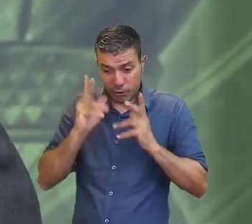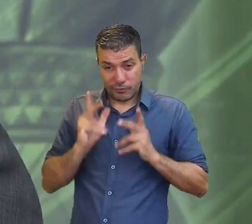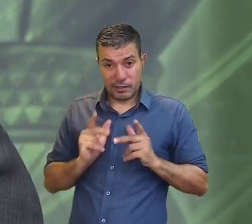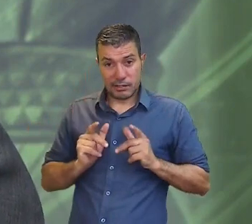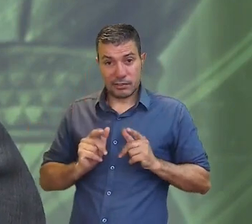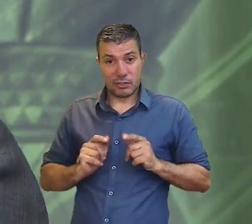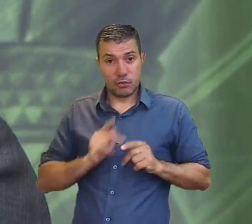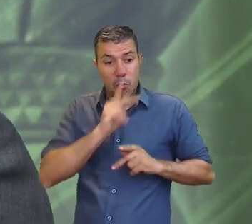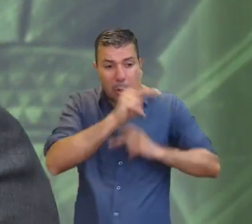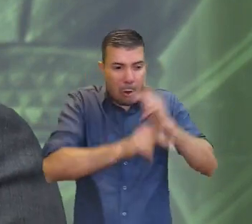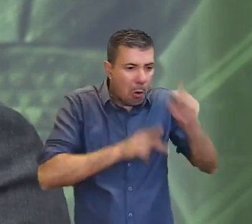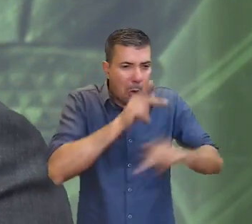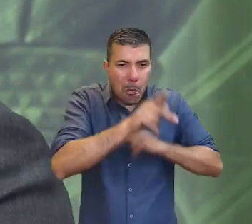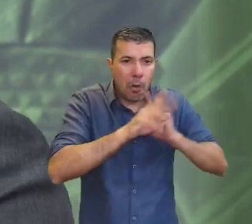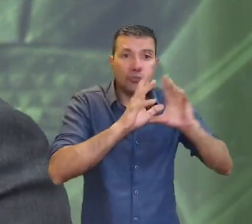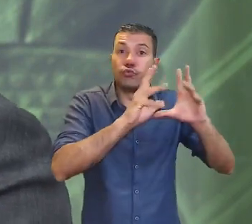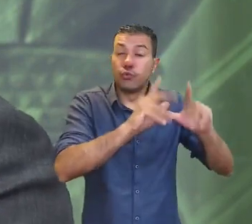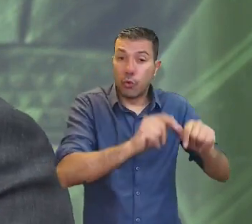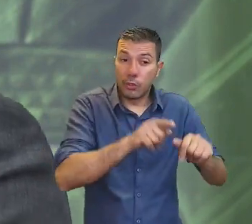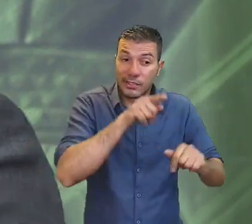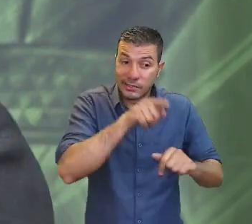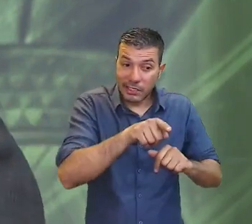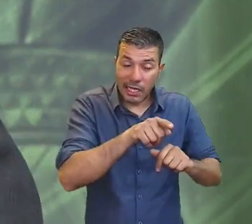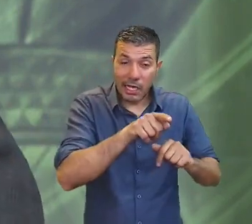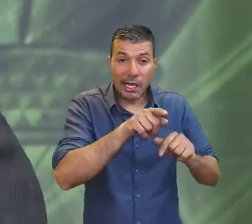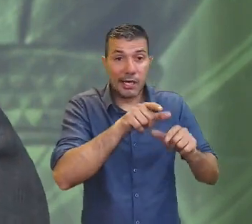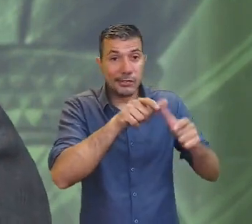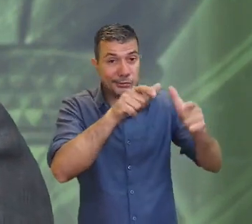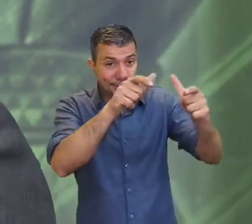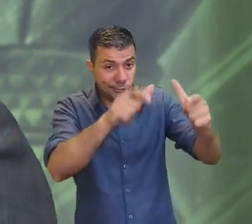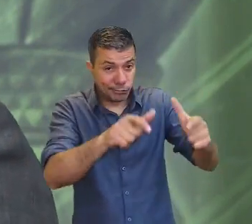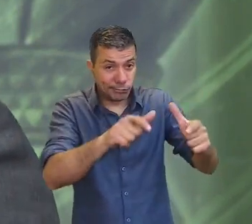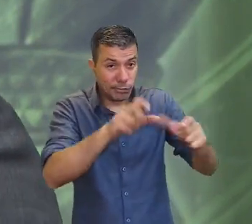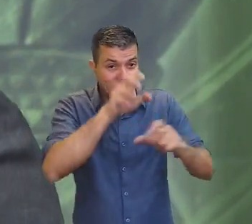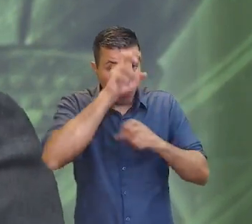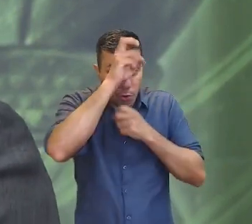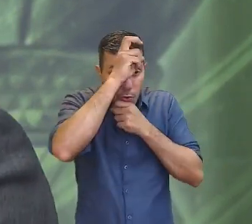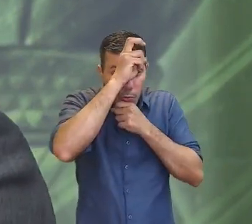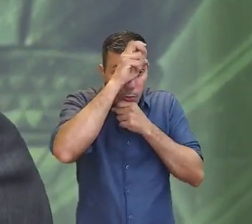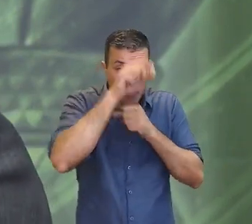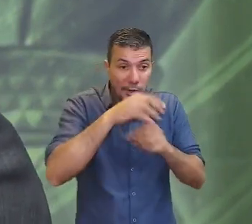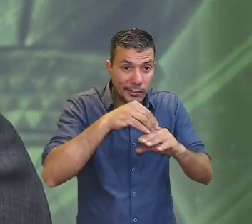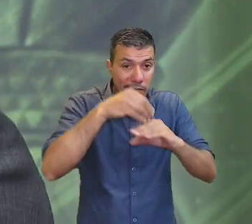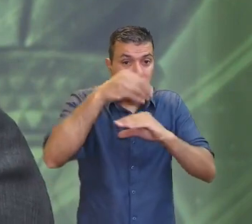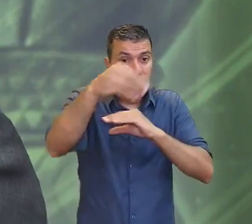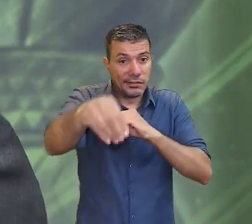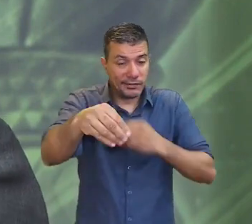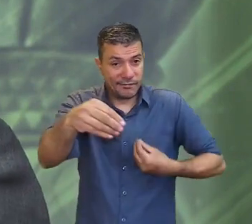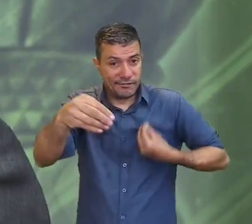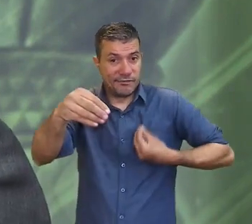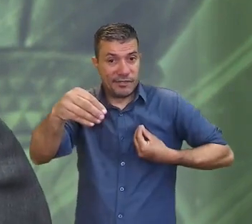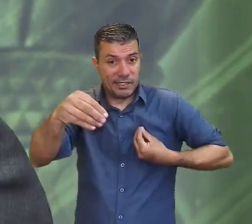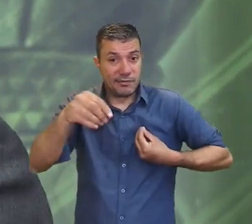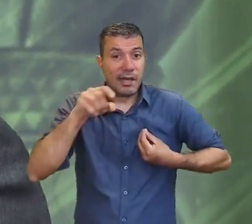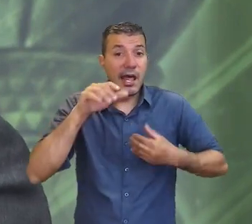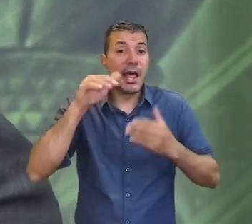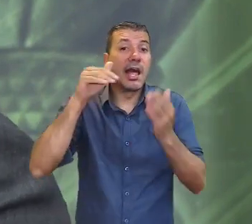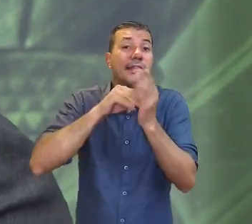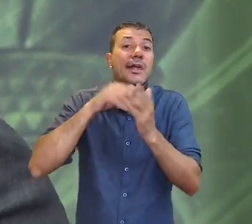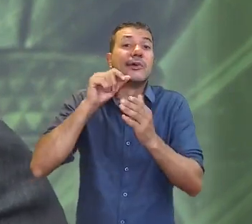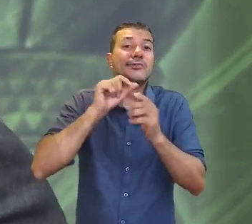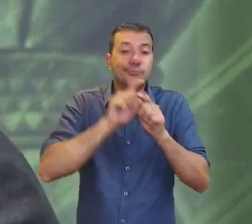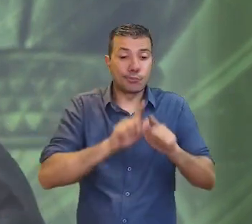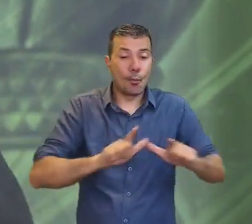todo o povo. Já o bode emissário, ele então era levado vivo até o deserto e